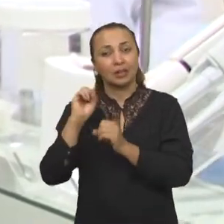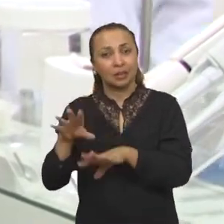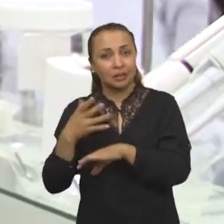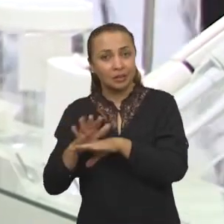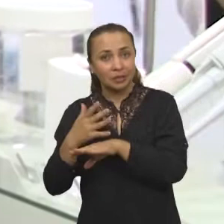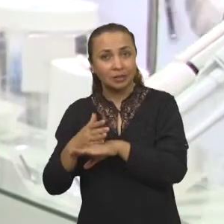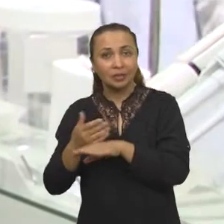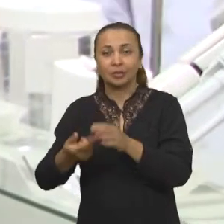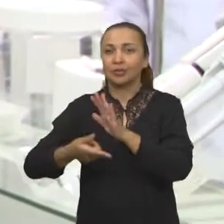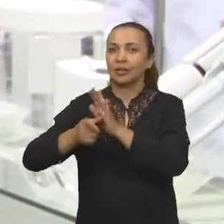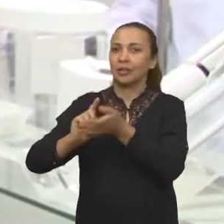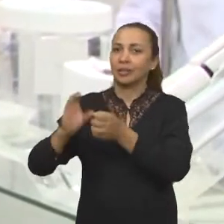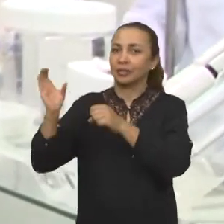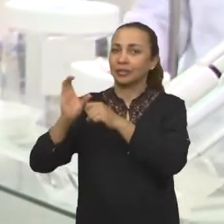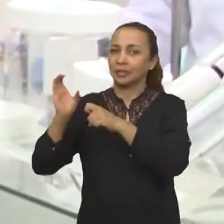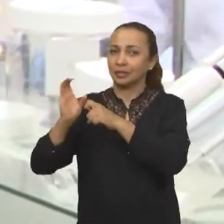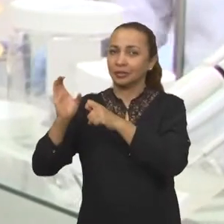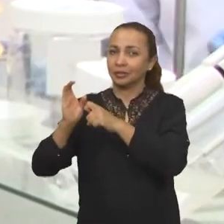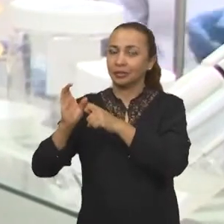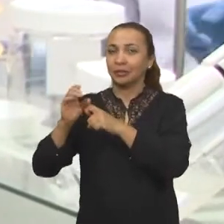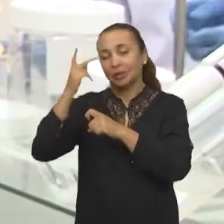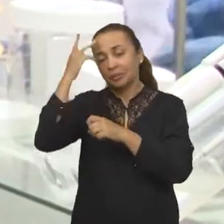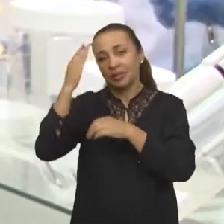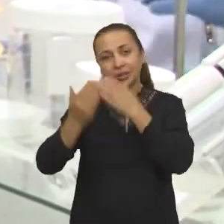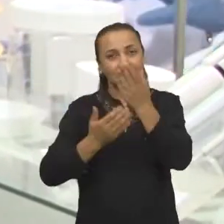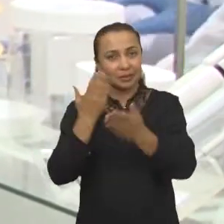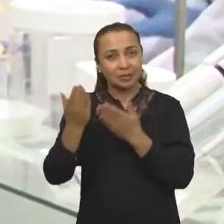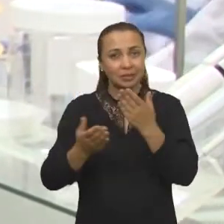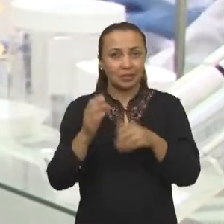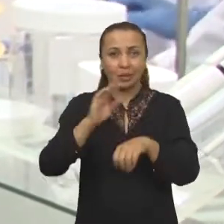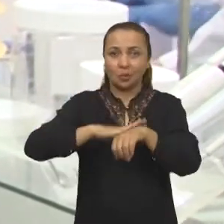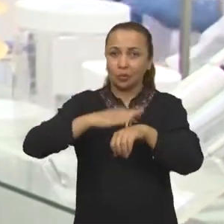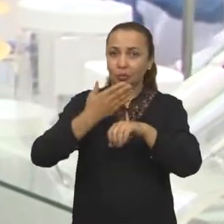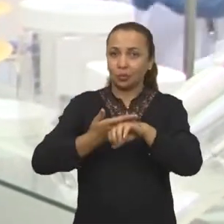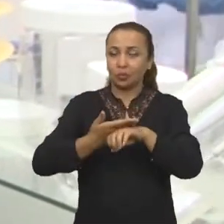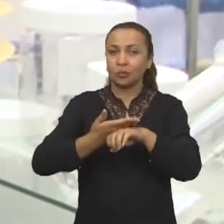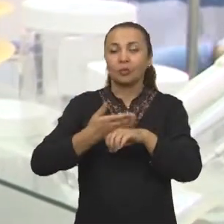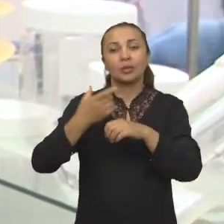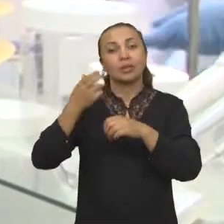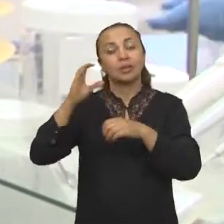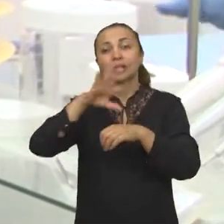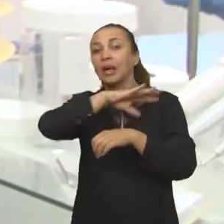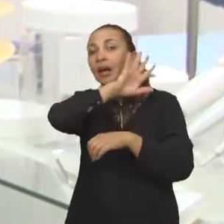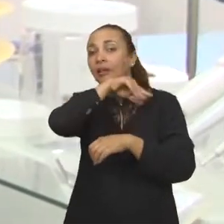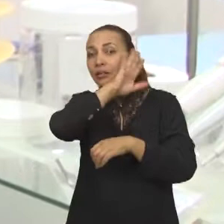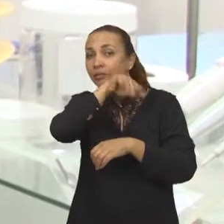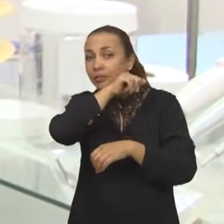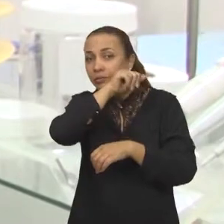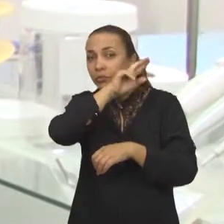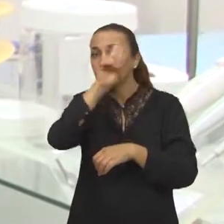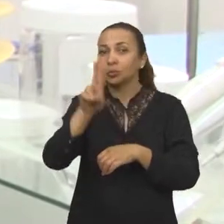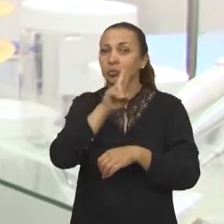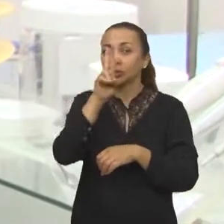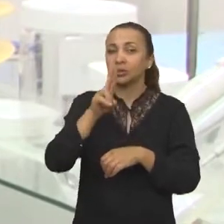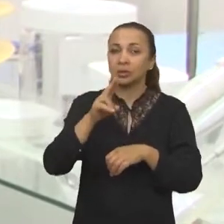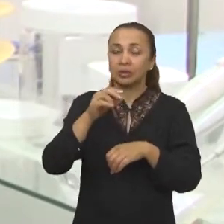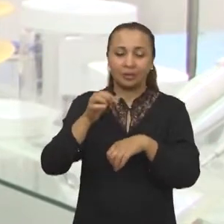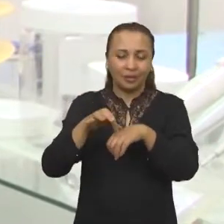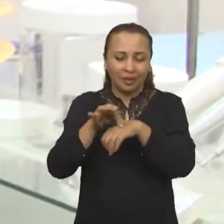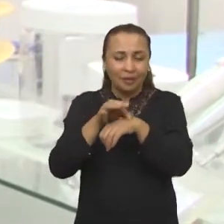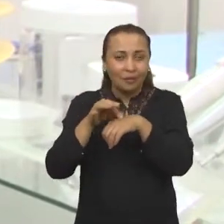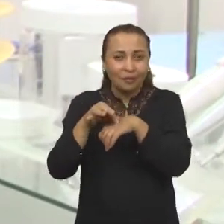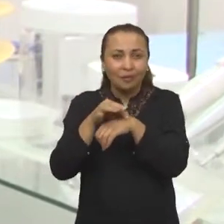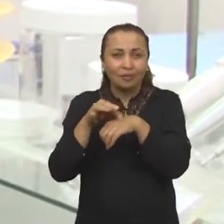ensaios pré-clínicos, onde nós devemos testar esses curativos em modelo animal, tanto usando o modelo de feridas